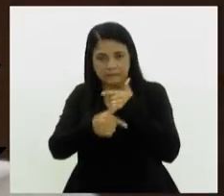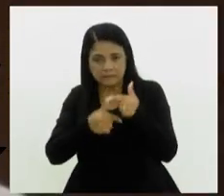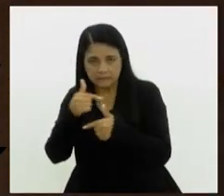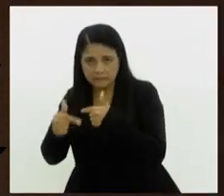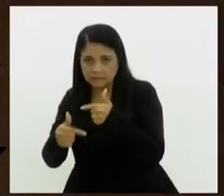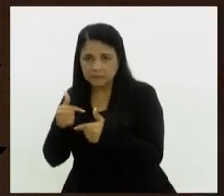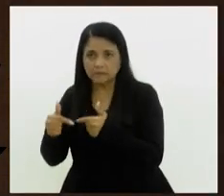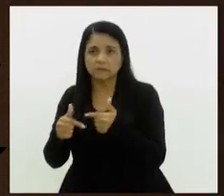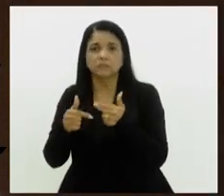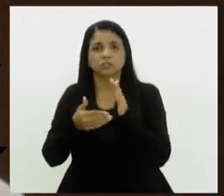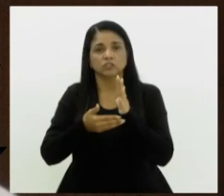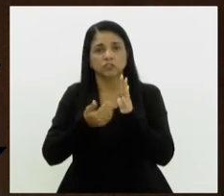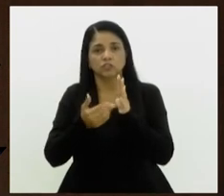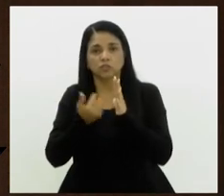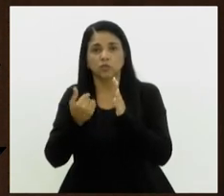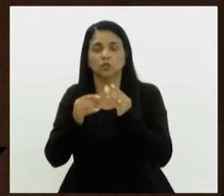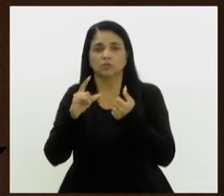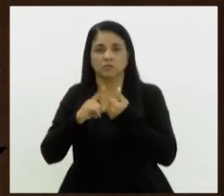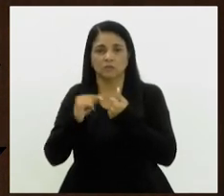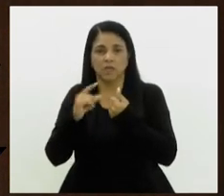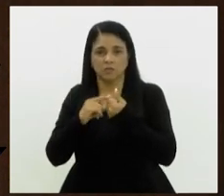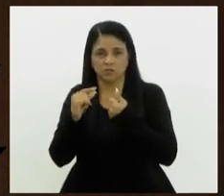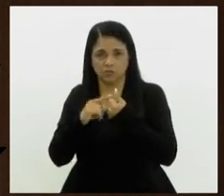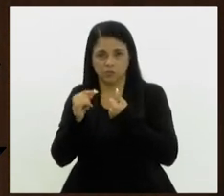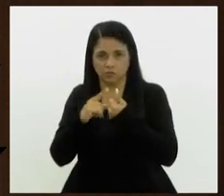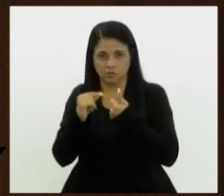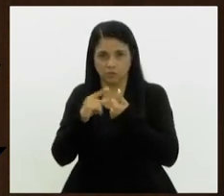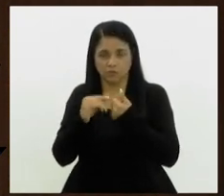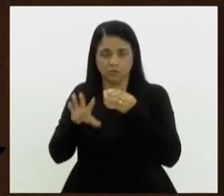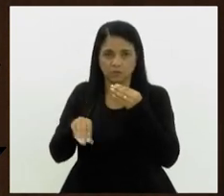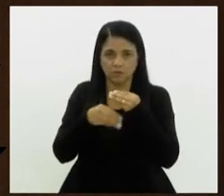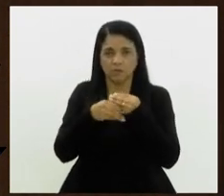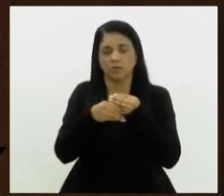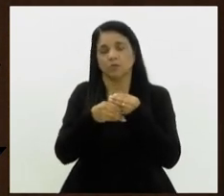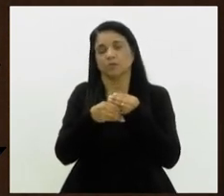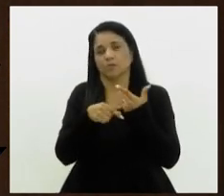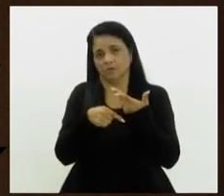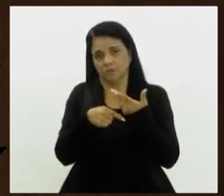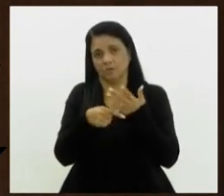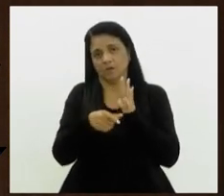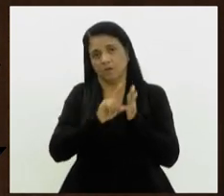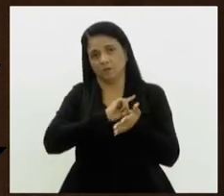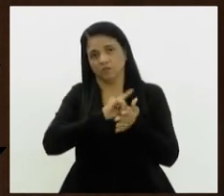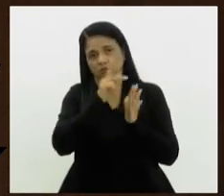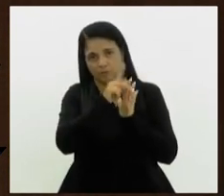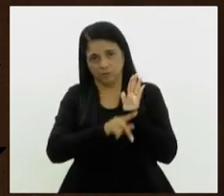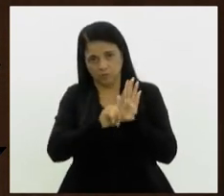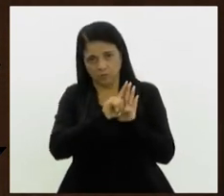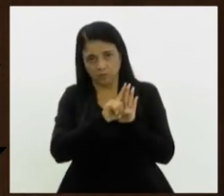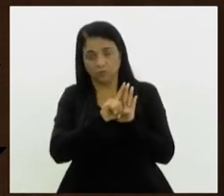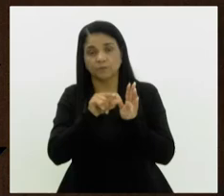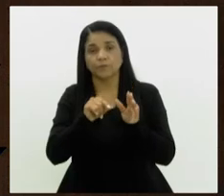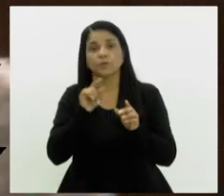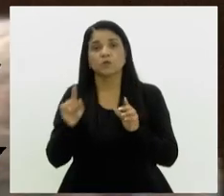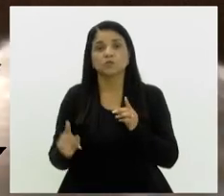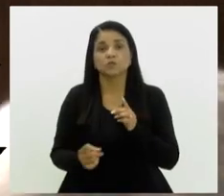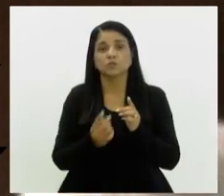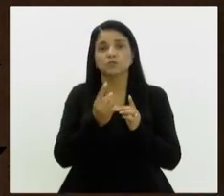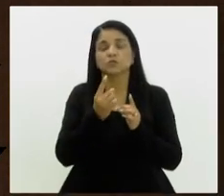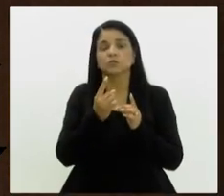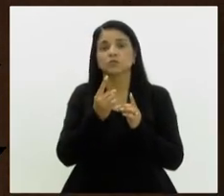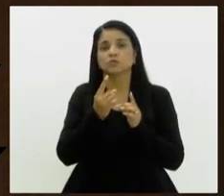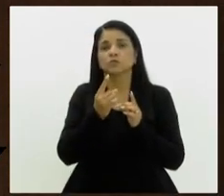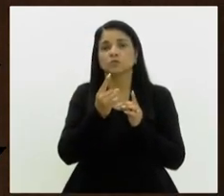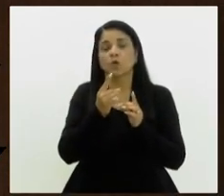a maior parte dos artigos que estavam realmente contidos nesse projeto anterior, deixando apenas os